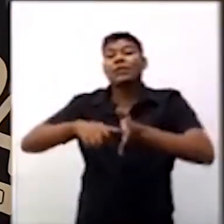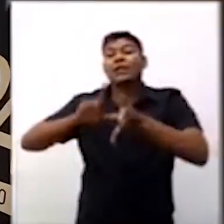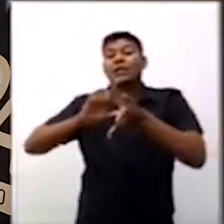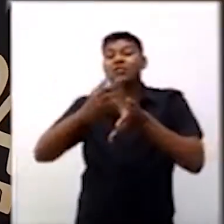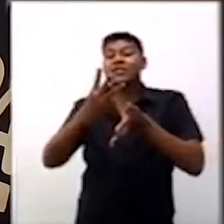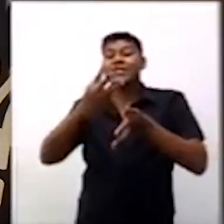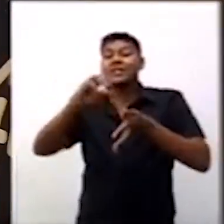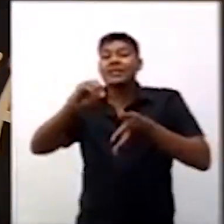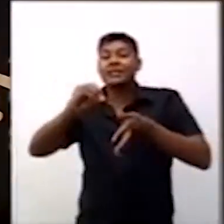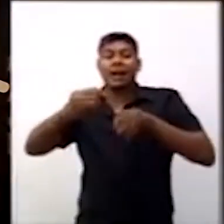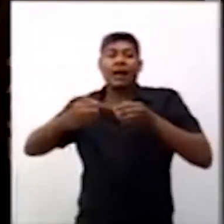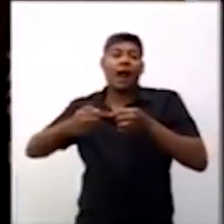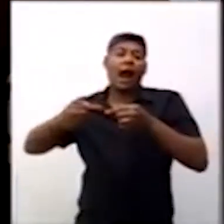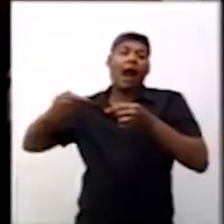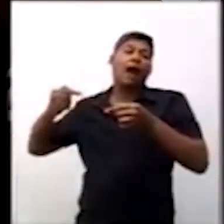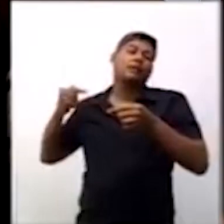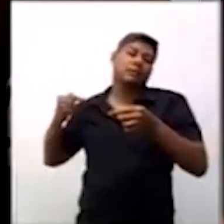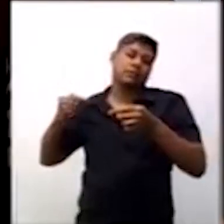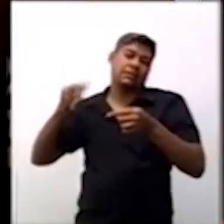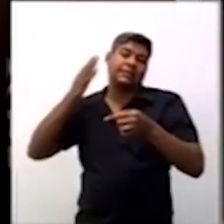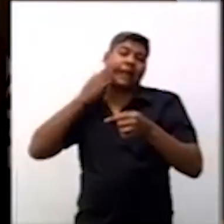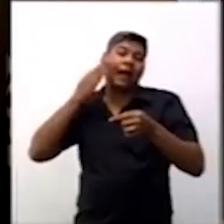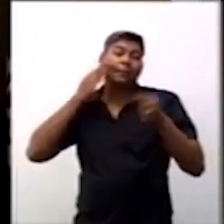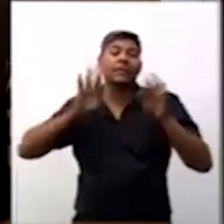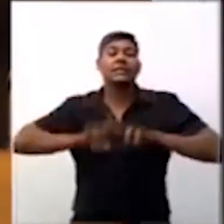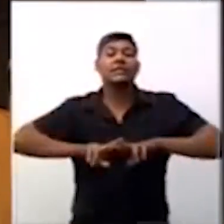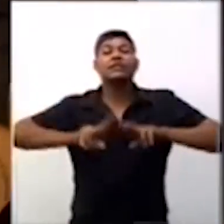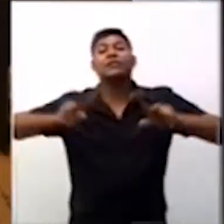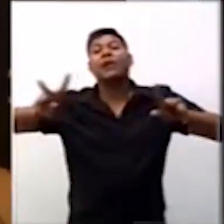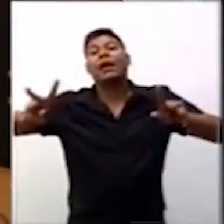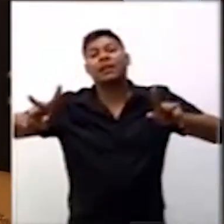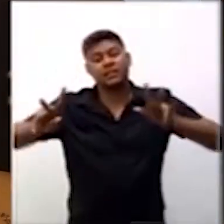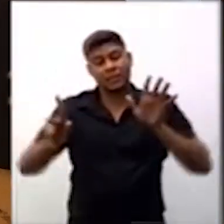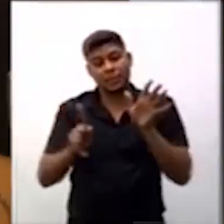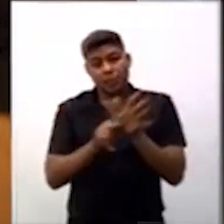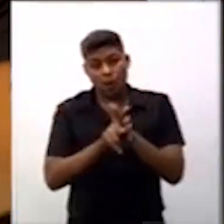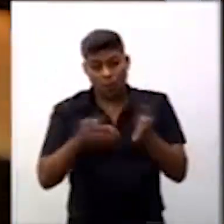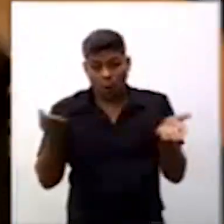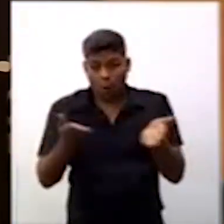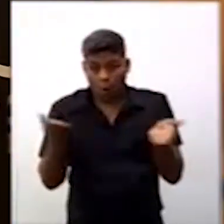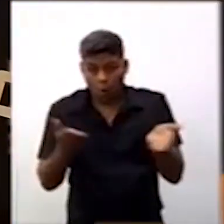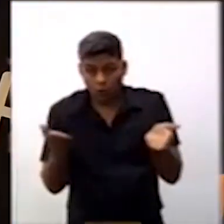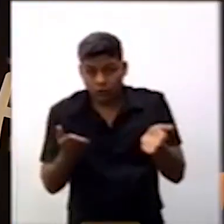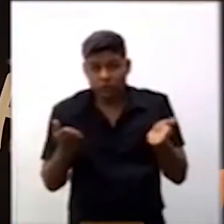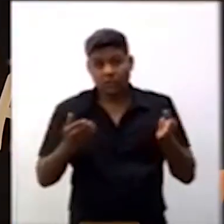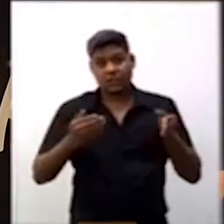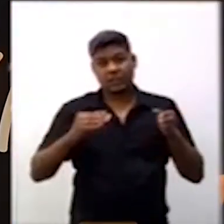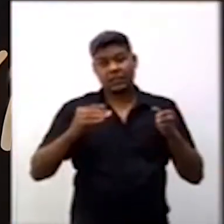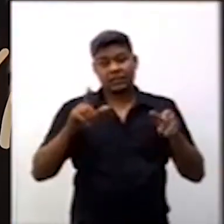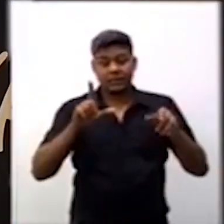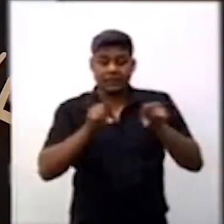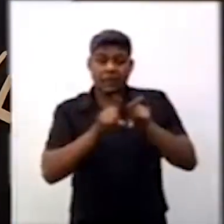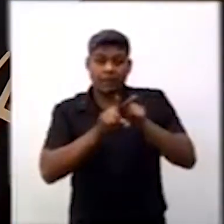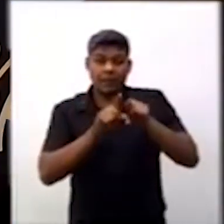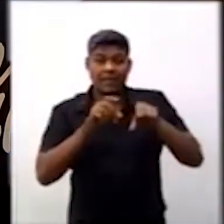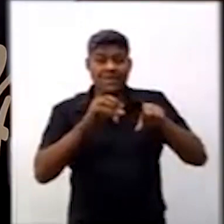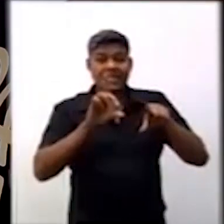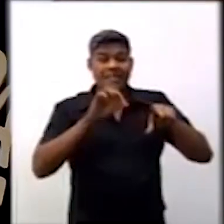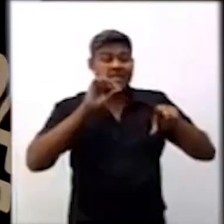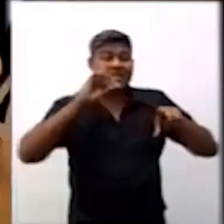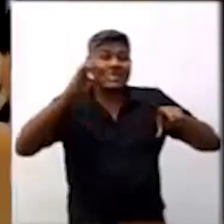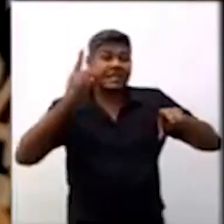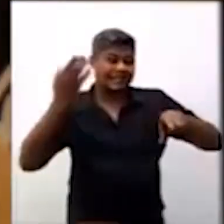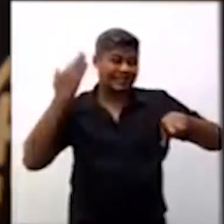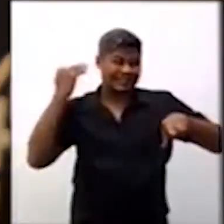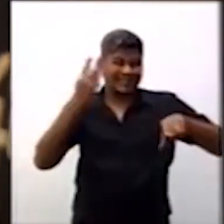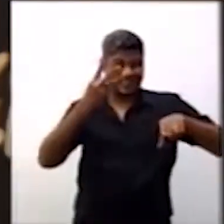dias antes. É essa diferença entre o que está marcando hoje e o que está marcando 30 dias atrás que vai me dar o